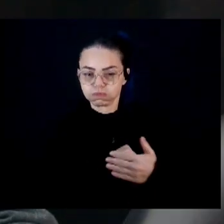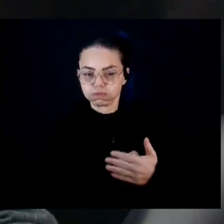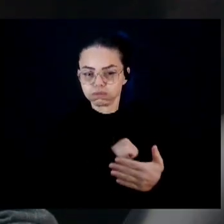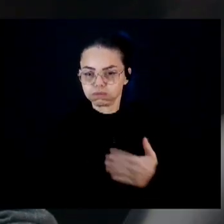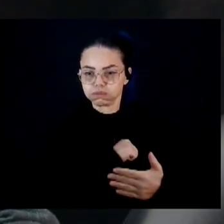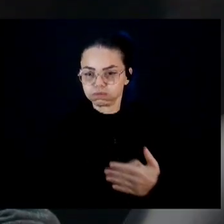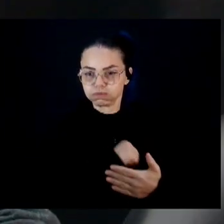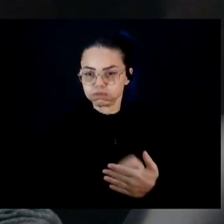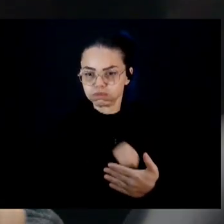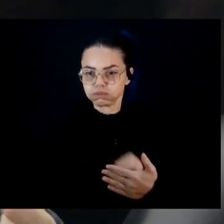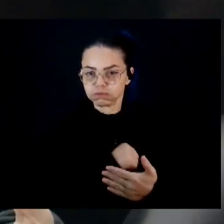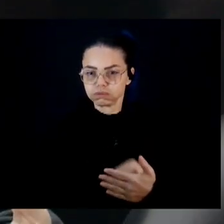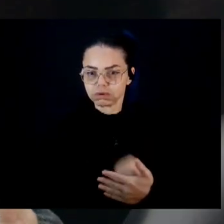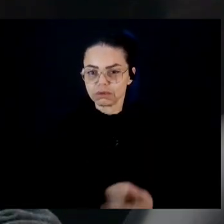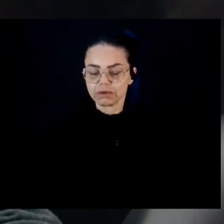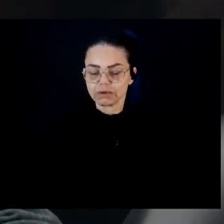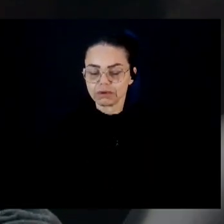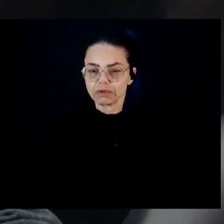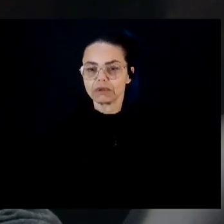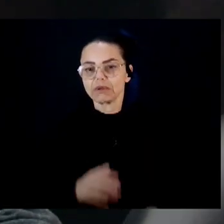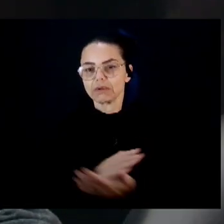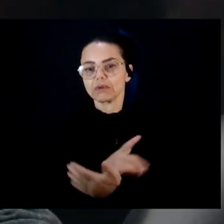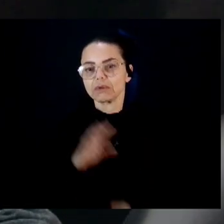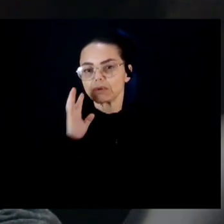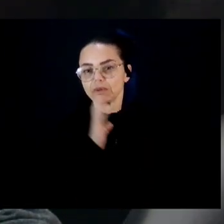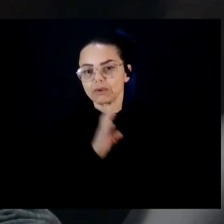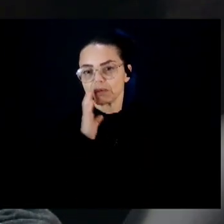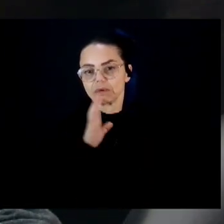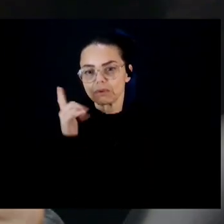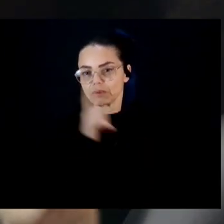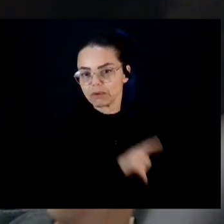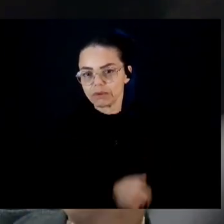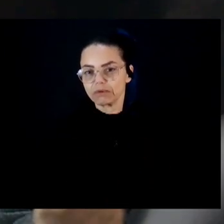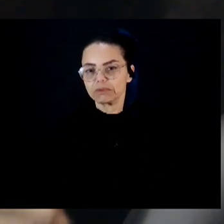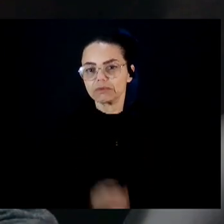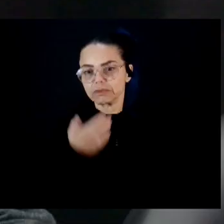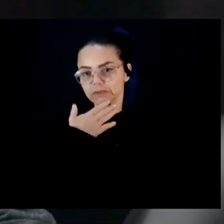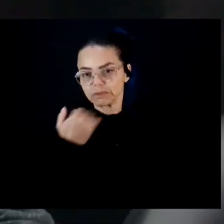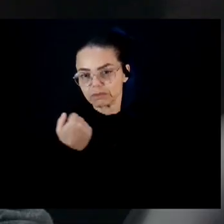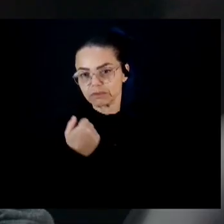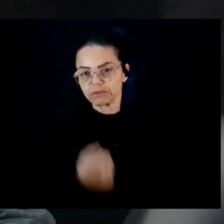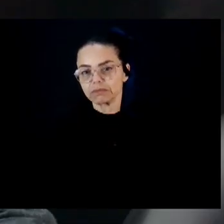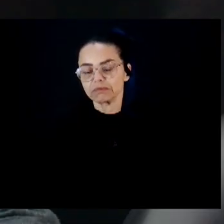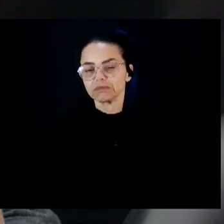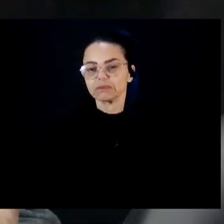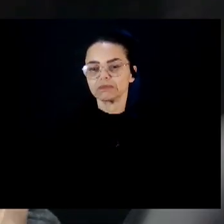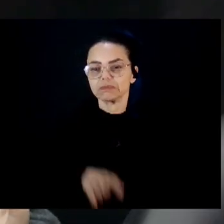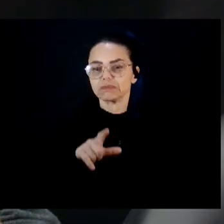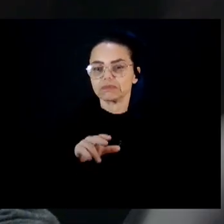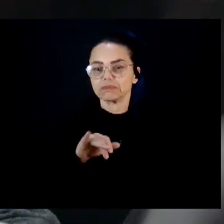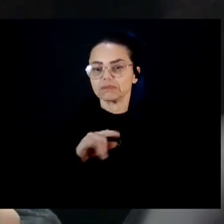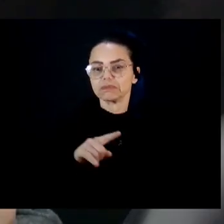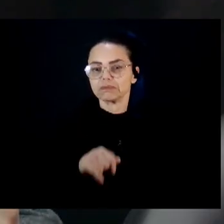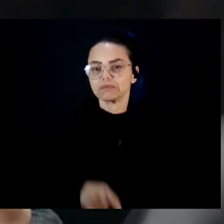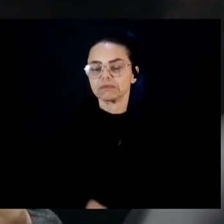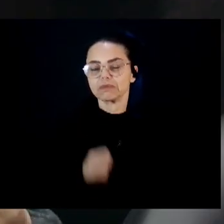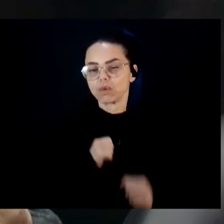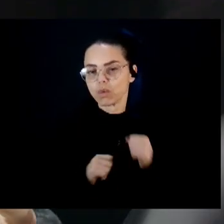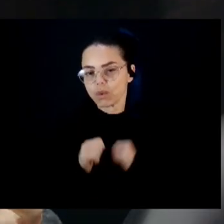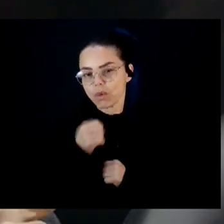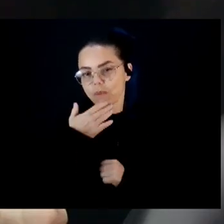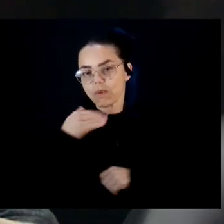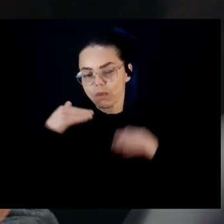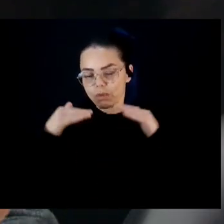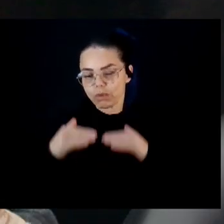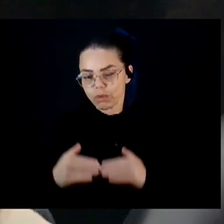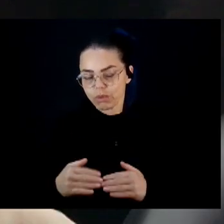Alguns deles são bem interessantes, né? A gente consegue, inclusive, melhorar, igual a doutora Laís falou, a parte de ansiedade, do